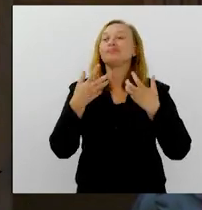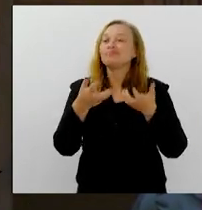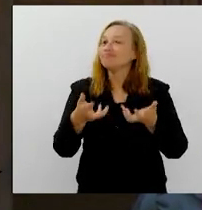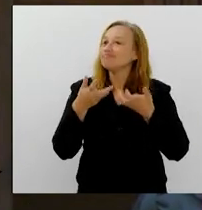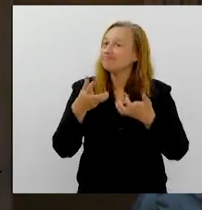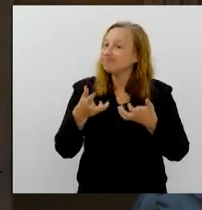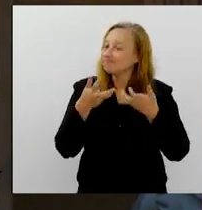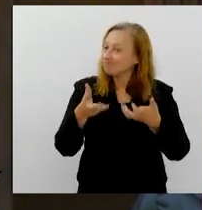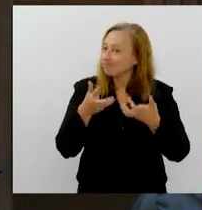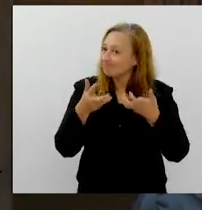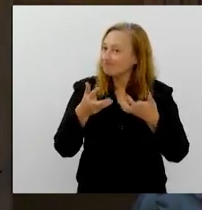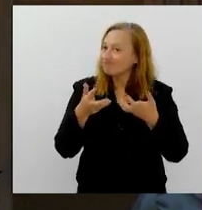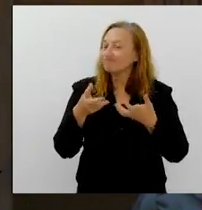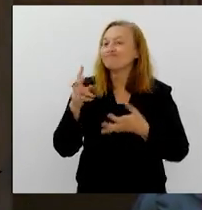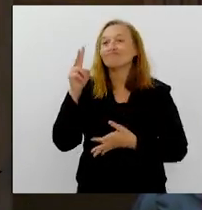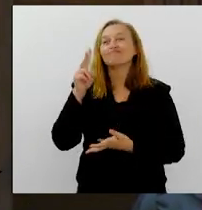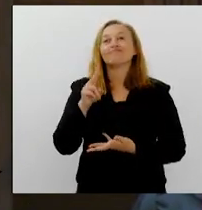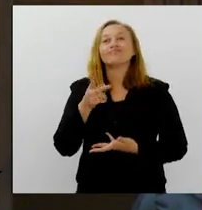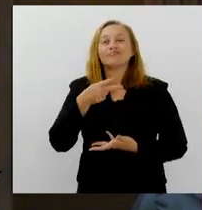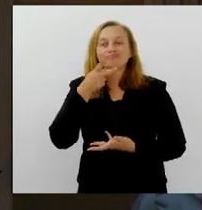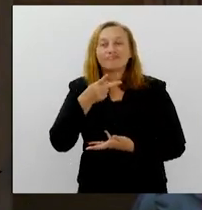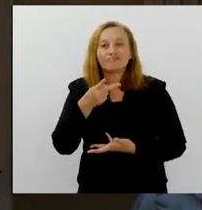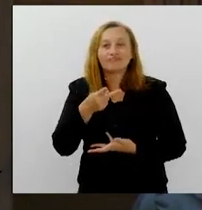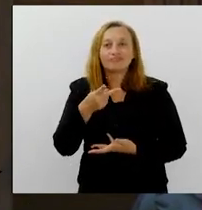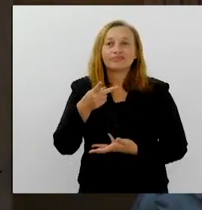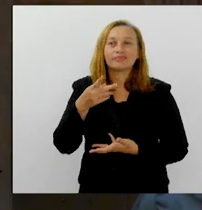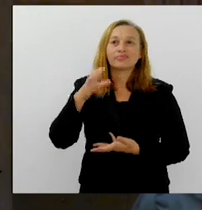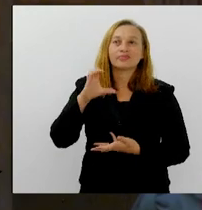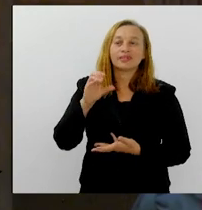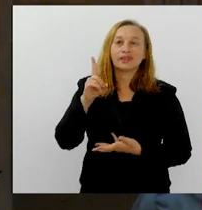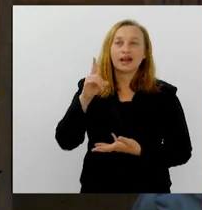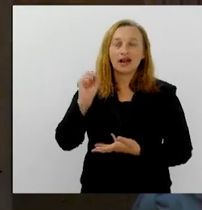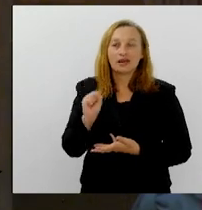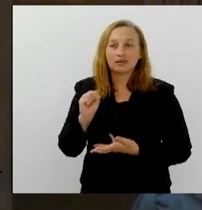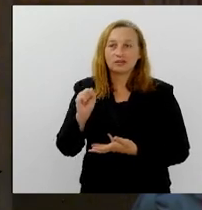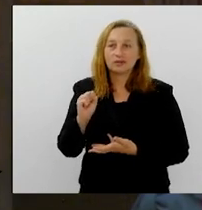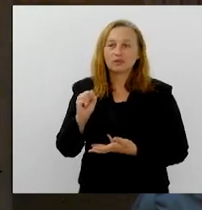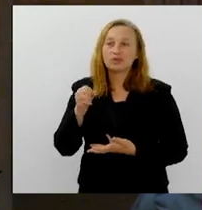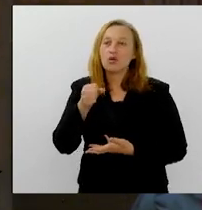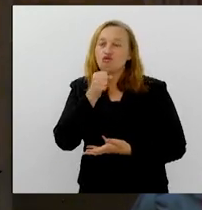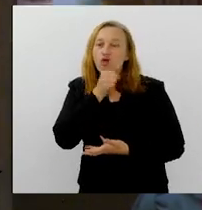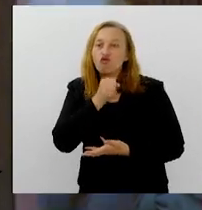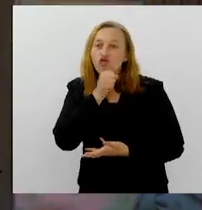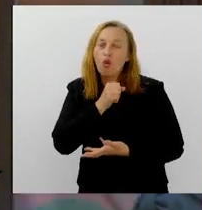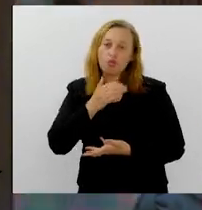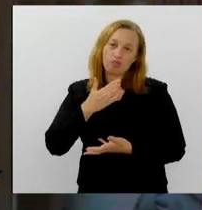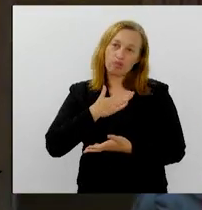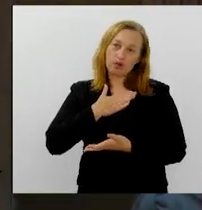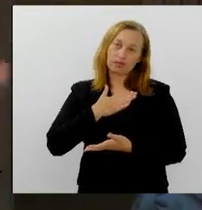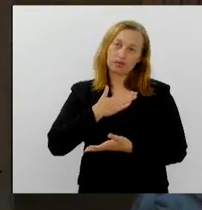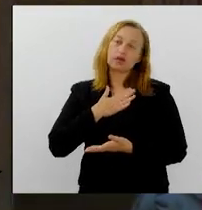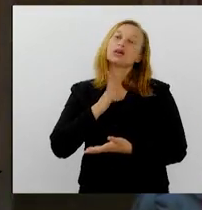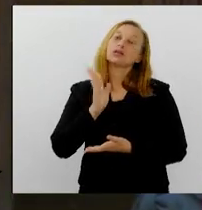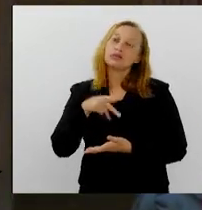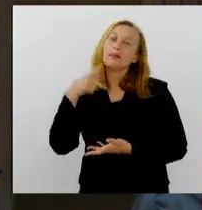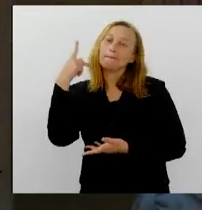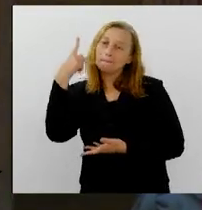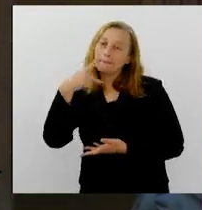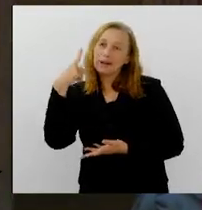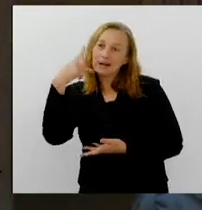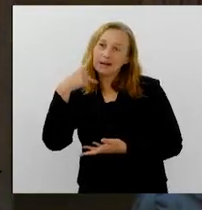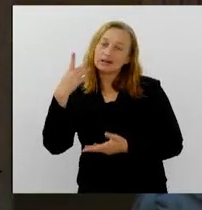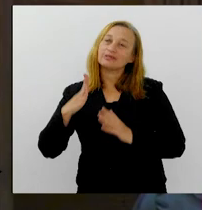Minky, rememorar Carlos Marighella, meu avô, que foi parlamentar